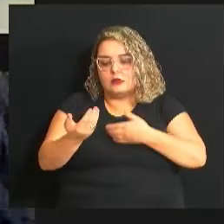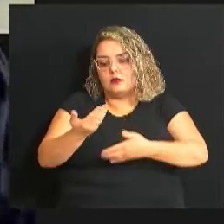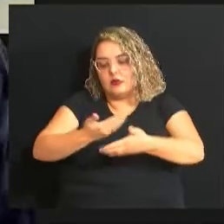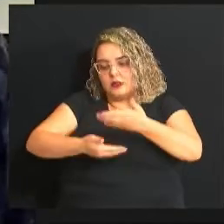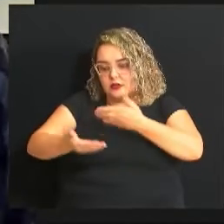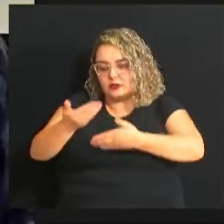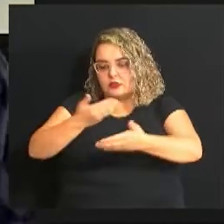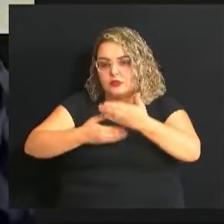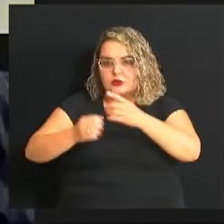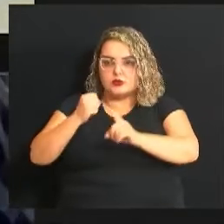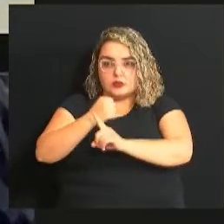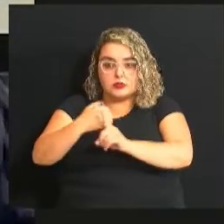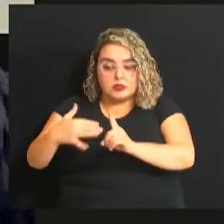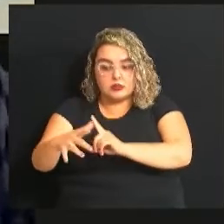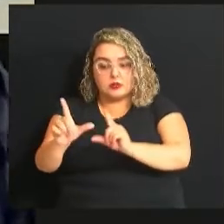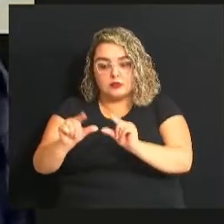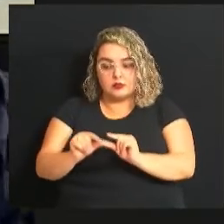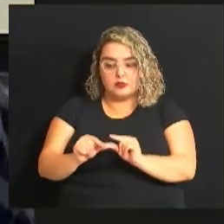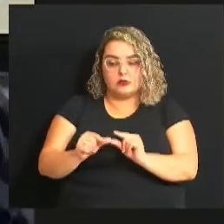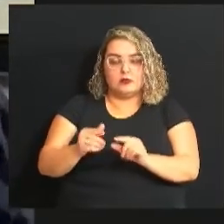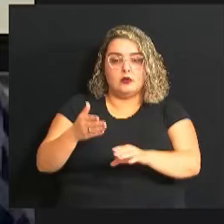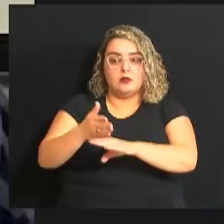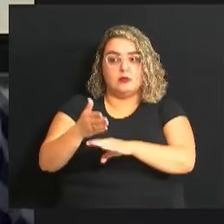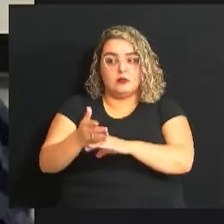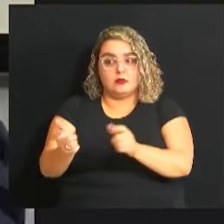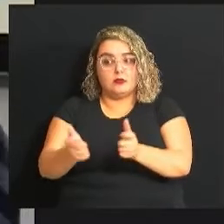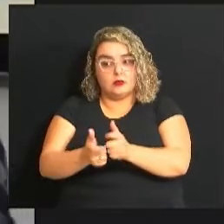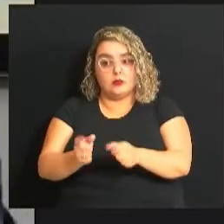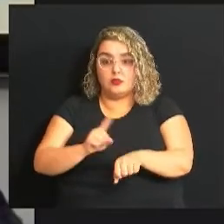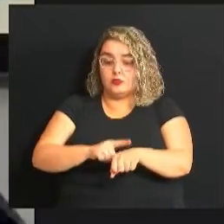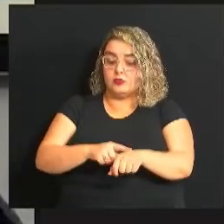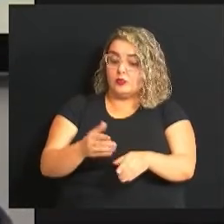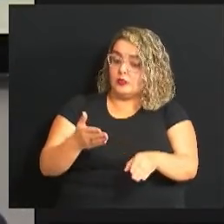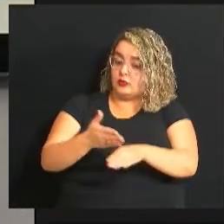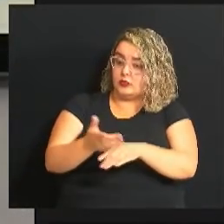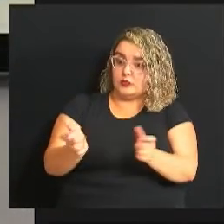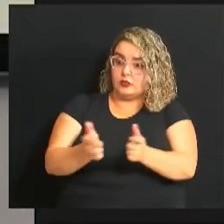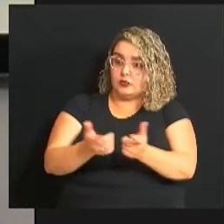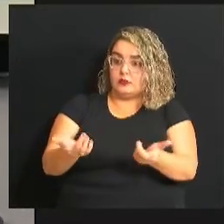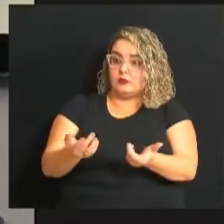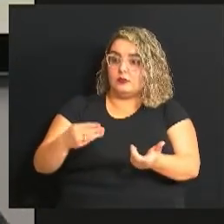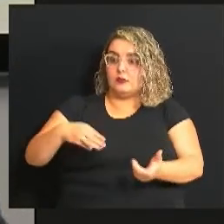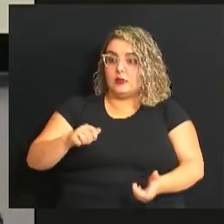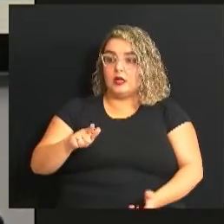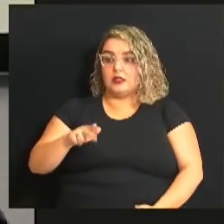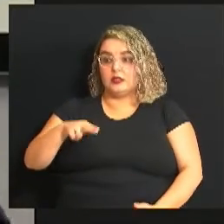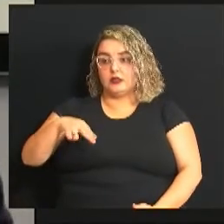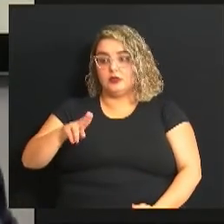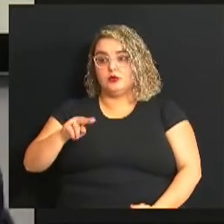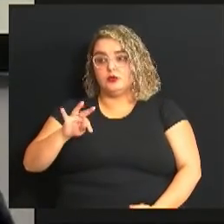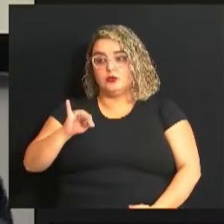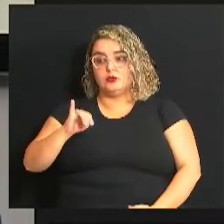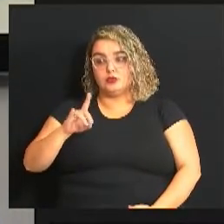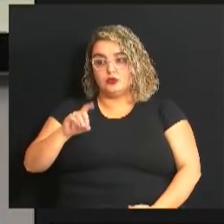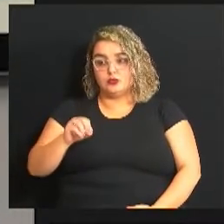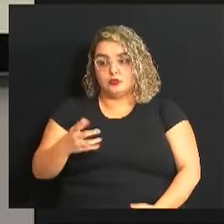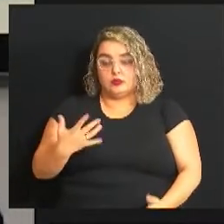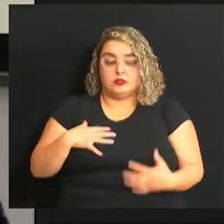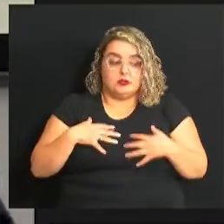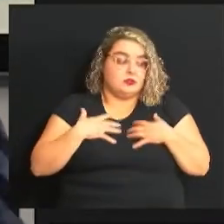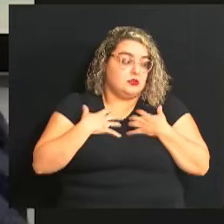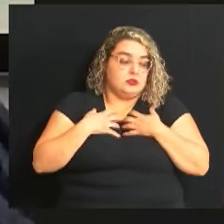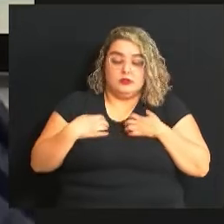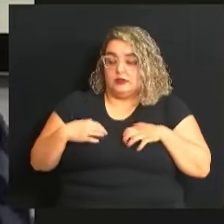comportamento em que a frequência está diminuída, o tempo está diminuído, por outro lado, a magnitude, a criança fica muito nervosa nesses contextos, está